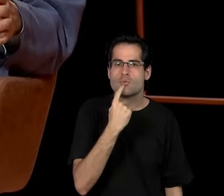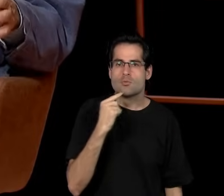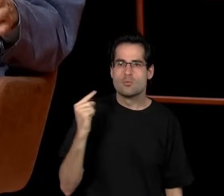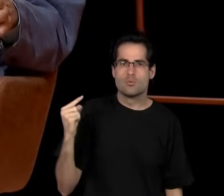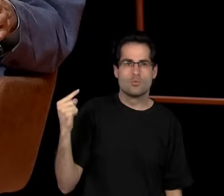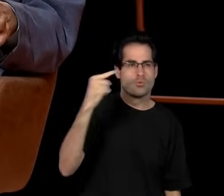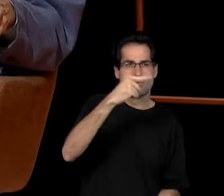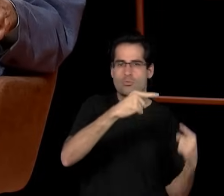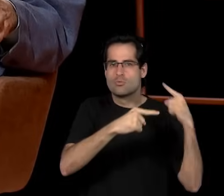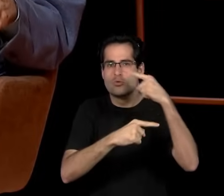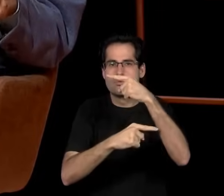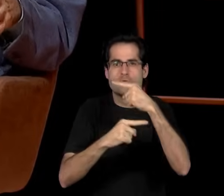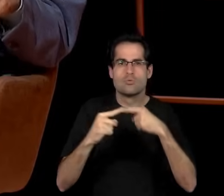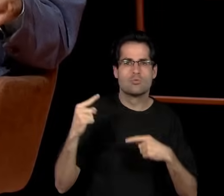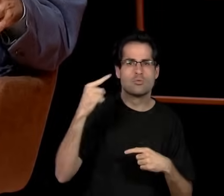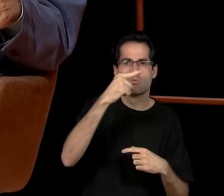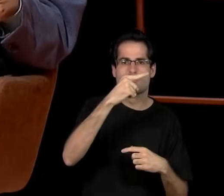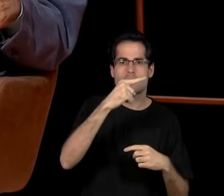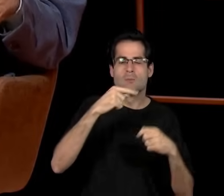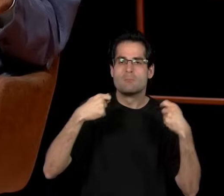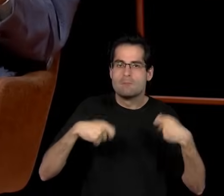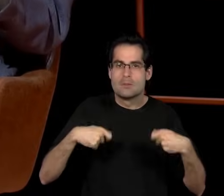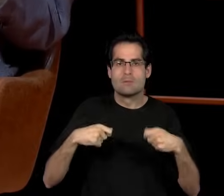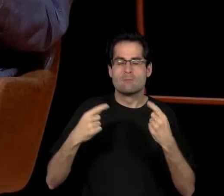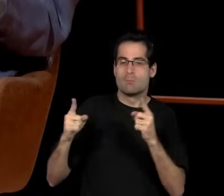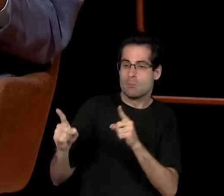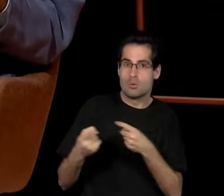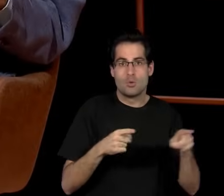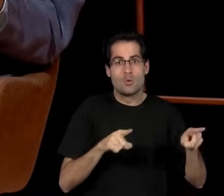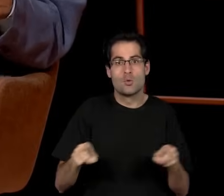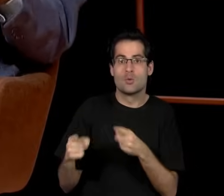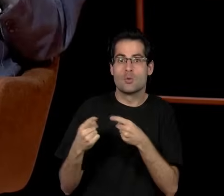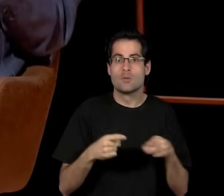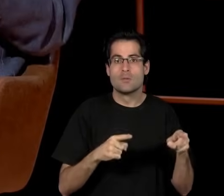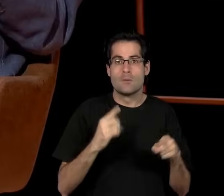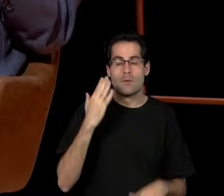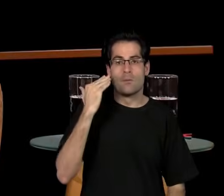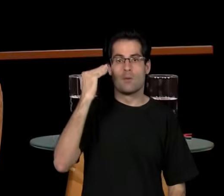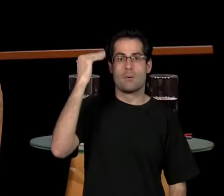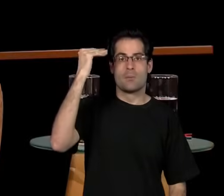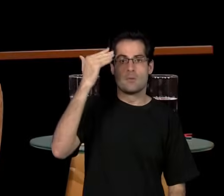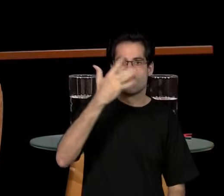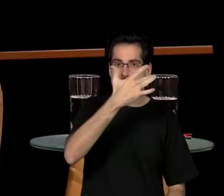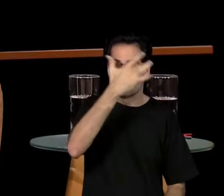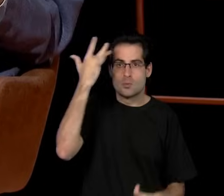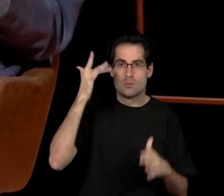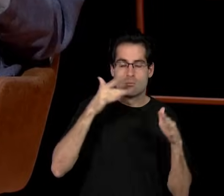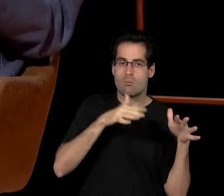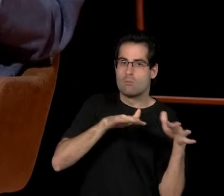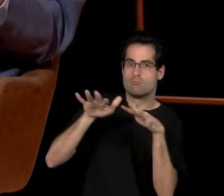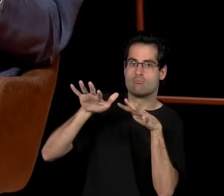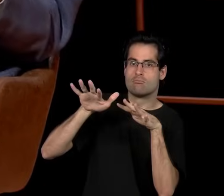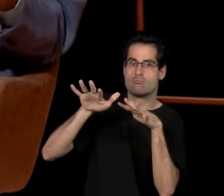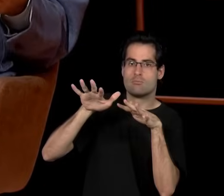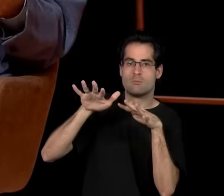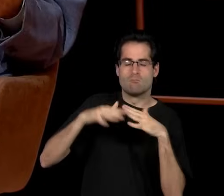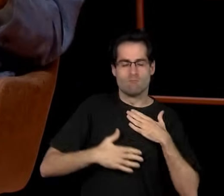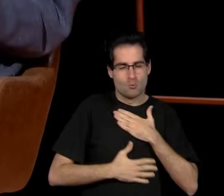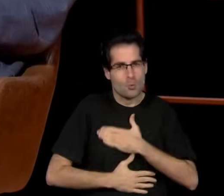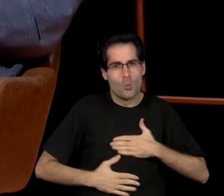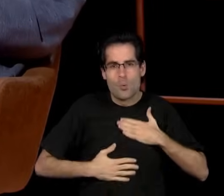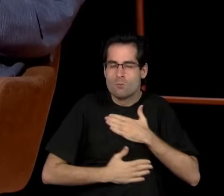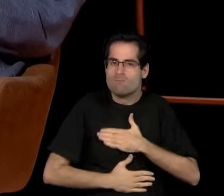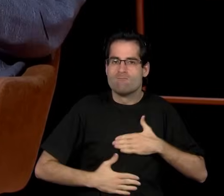grande música, né? Porque tem que fazer o que o público gosta, não adianta fazer só música inédita para você ficar feliz e eles